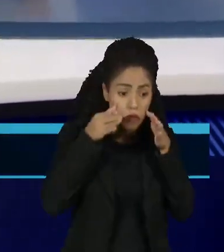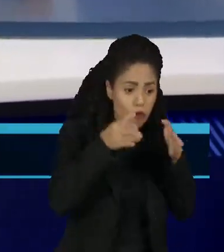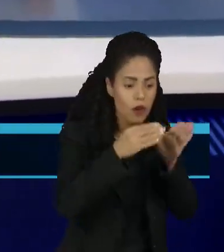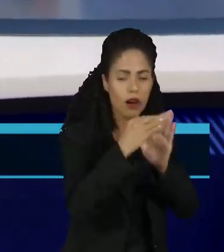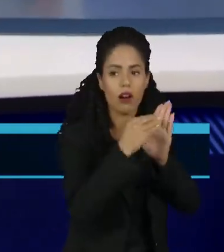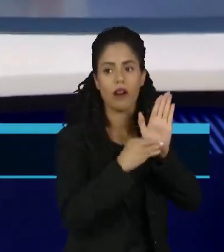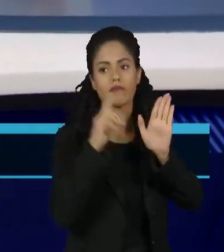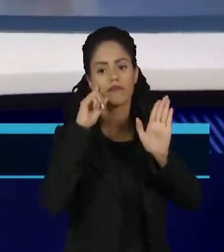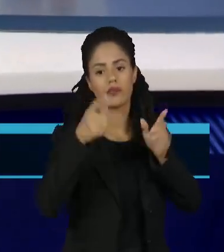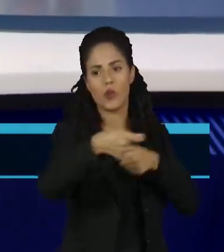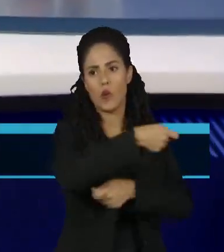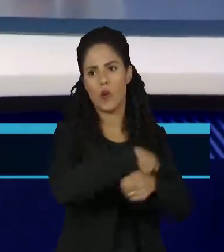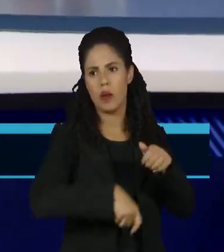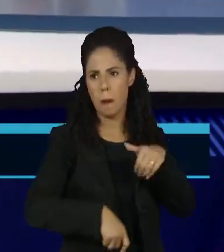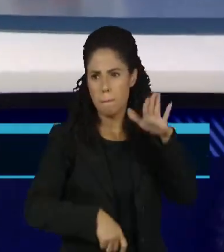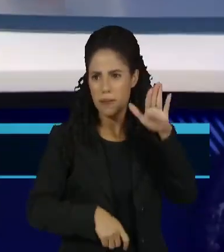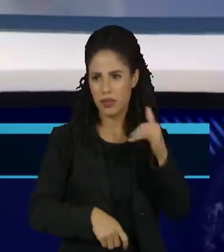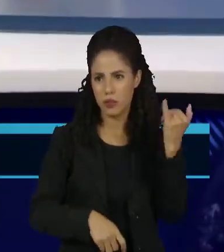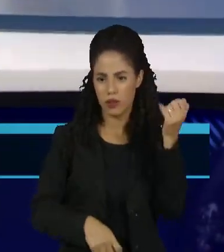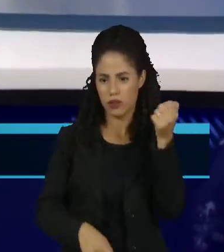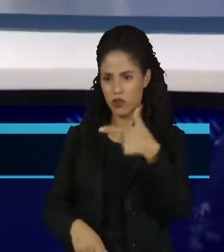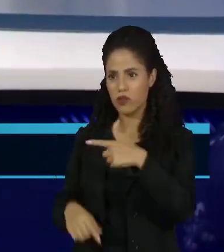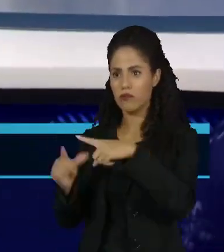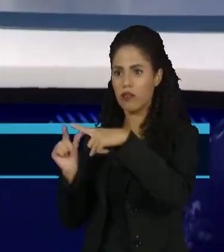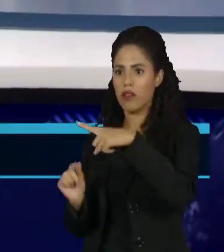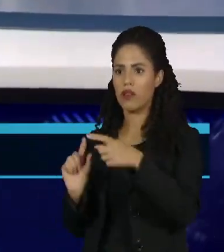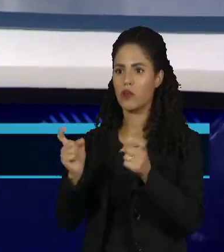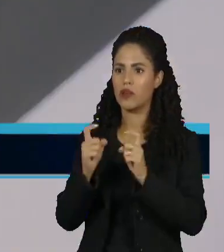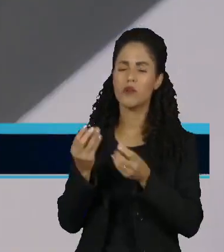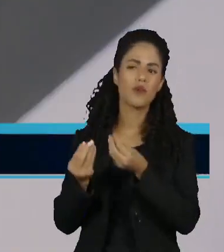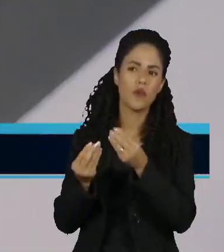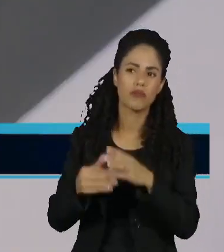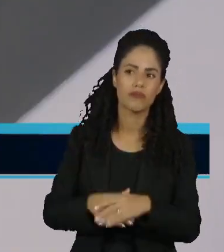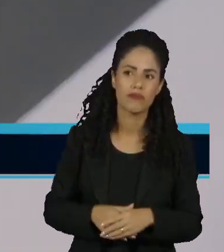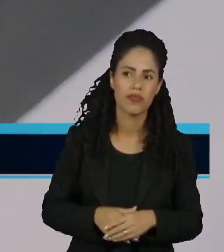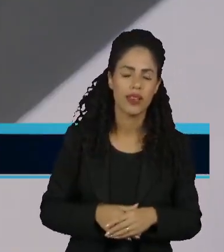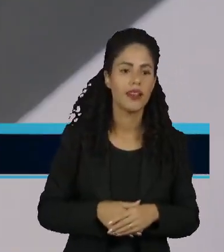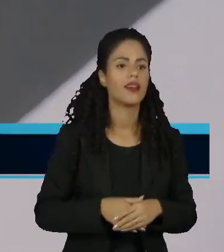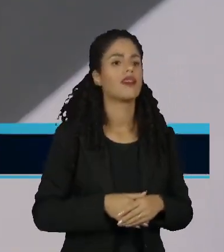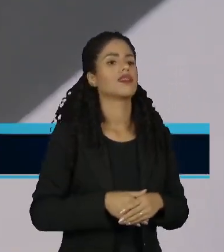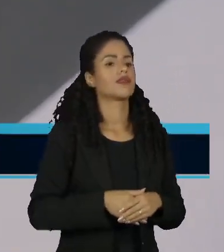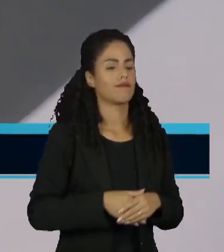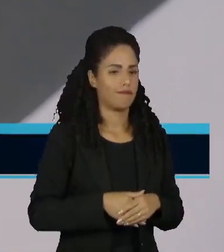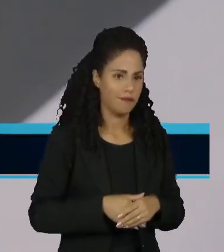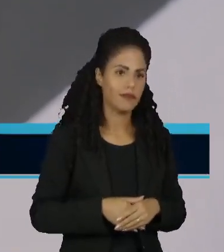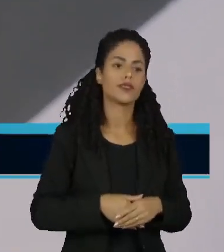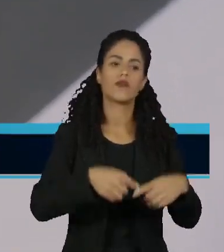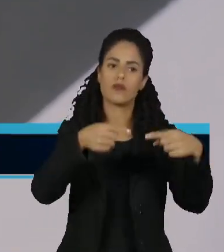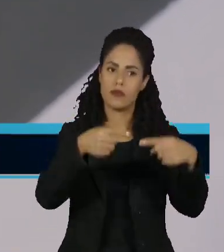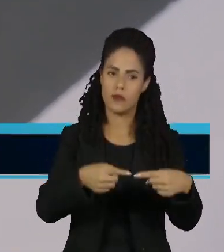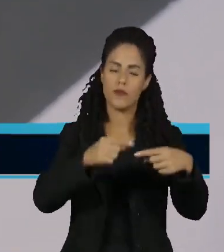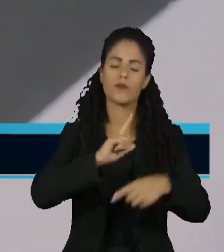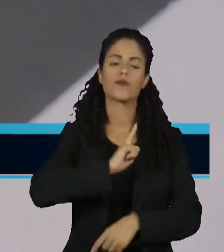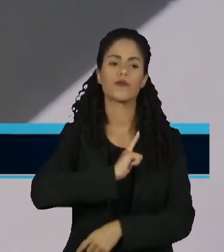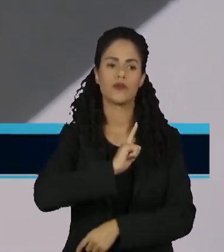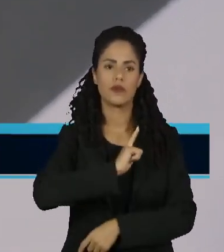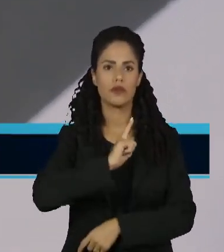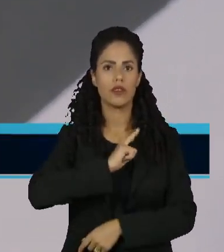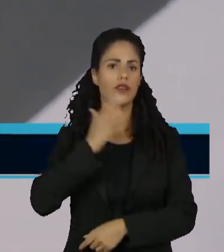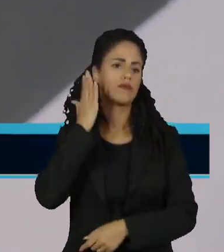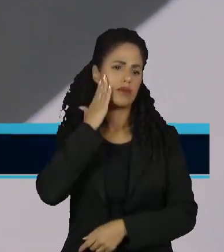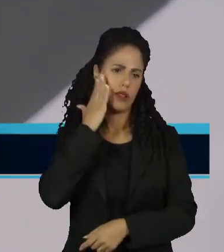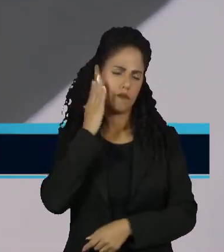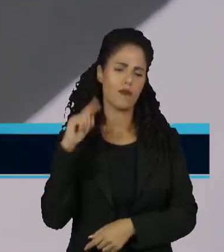temos assuntos mais importantes para resolver nesse momento? Eu acho que sim, ele realmente tem desafios muito grandes e cá para